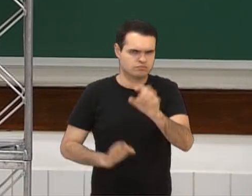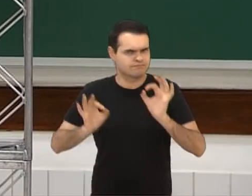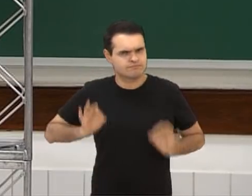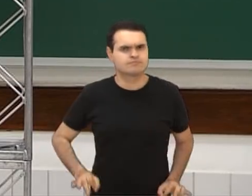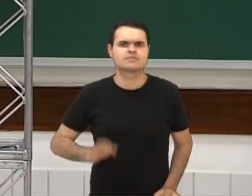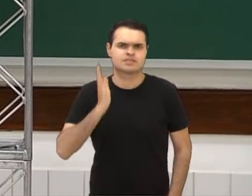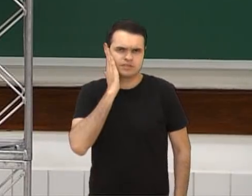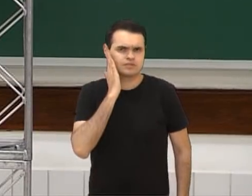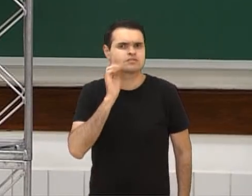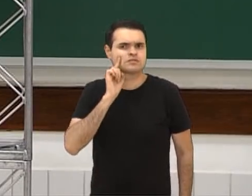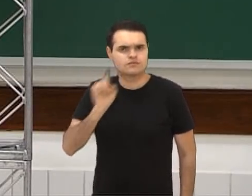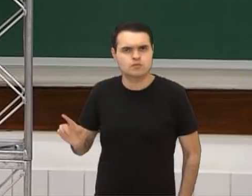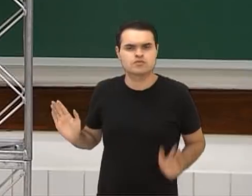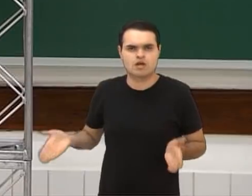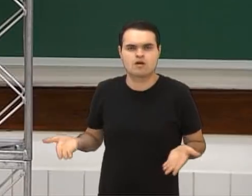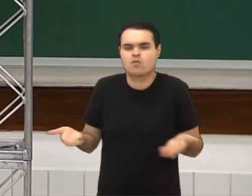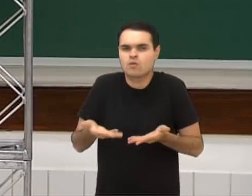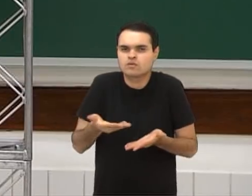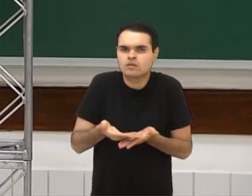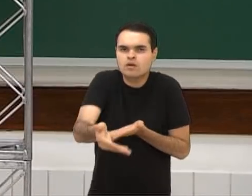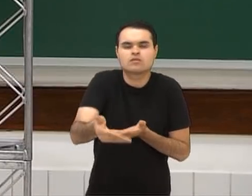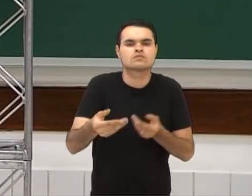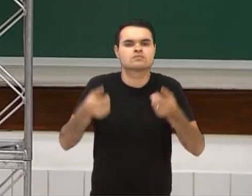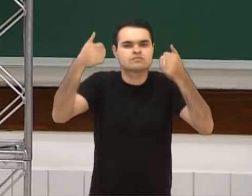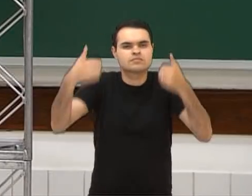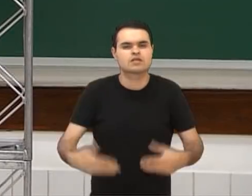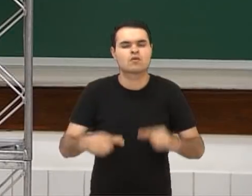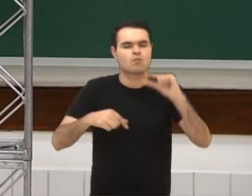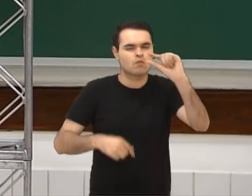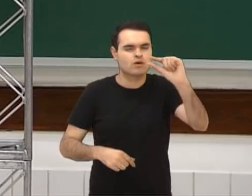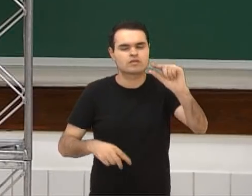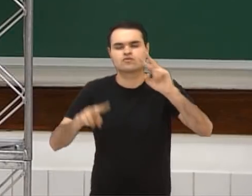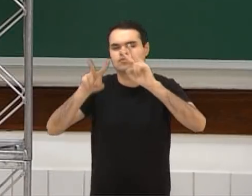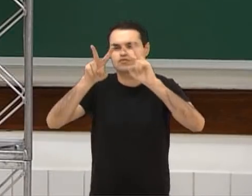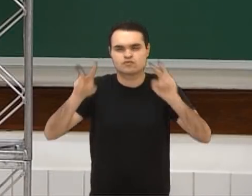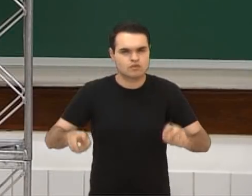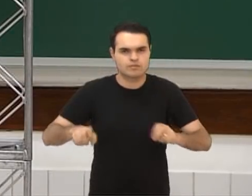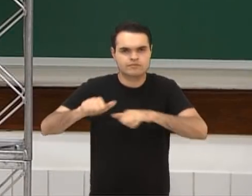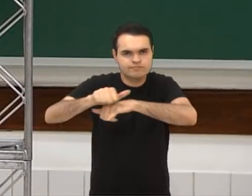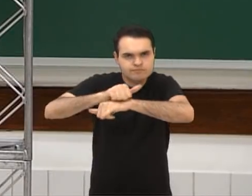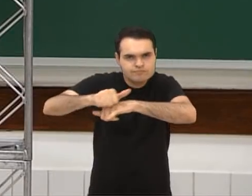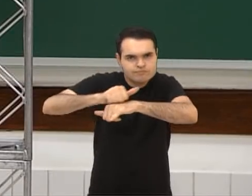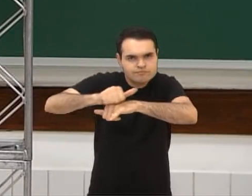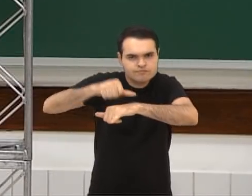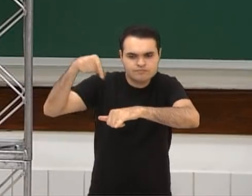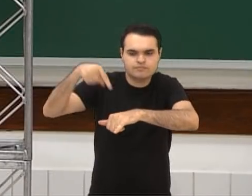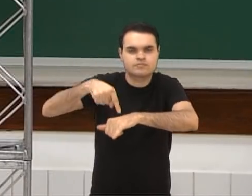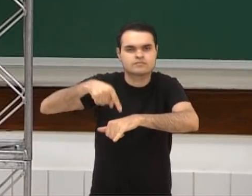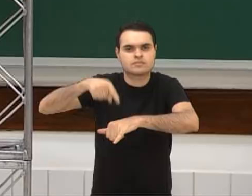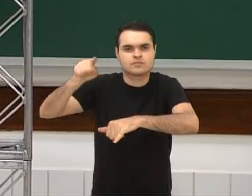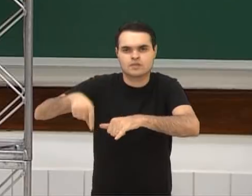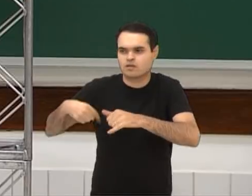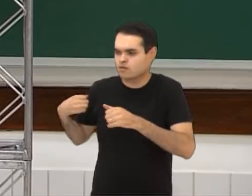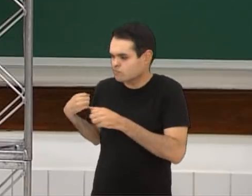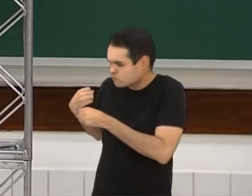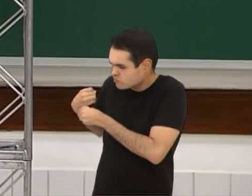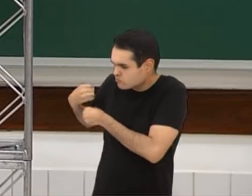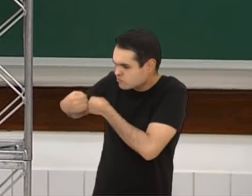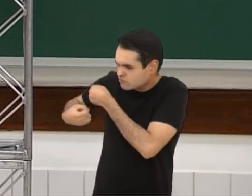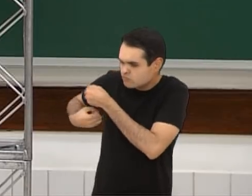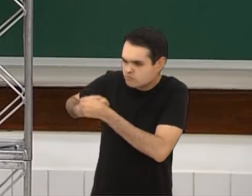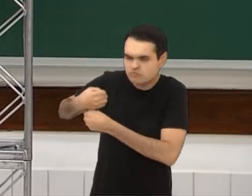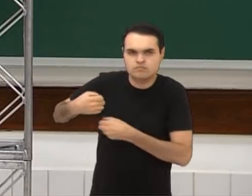certeza já ouviu falar dela. E na aula de hoje, a gente vai falar um pouquinho mais sobre Operação Lava Jato, que marca esses últimos anos na